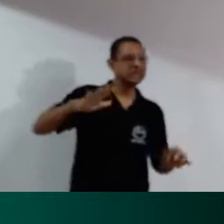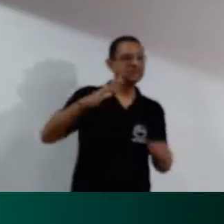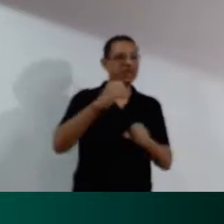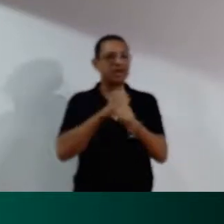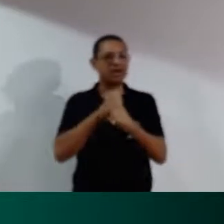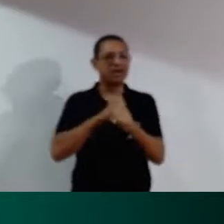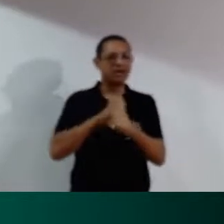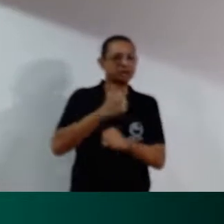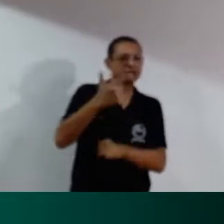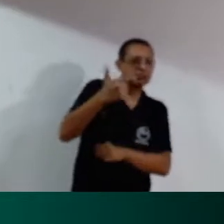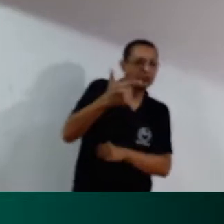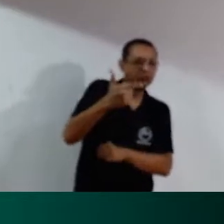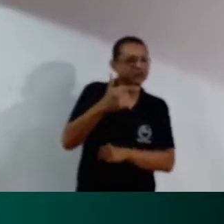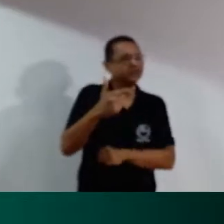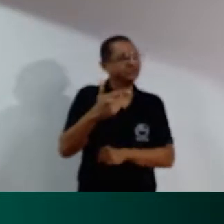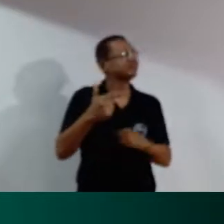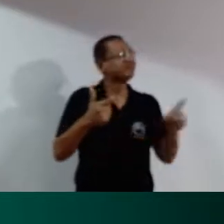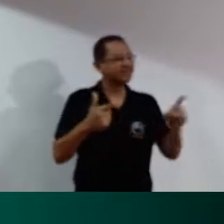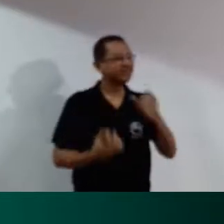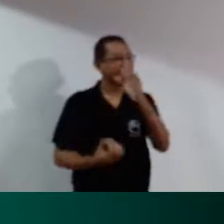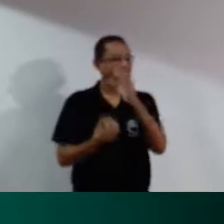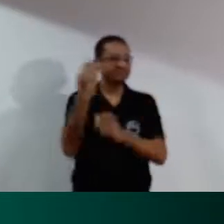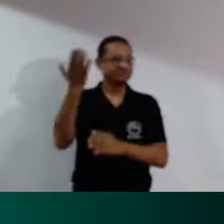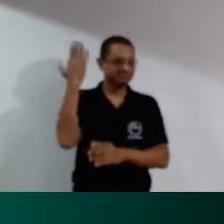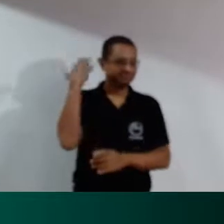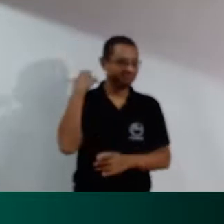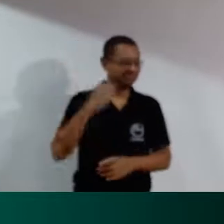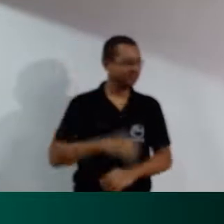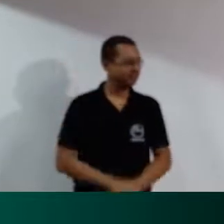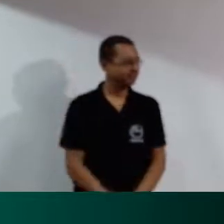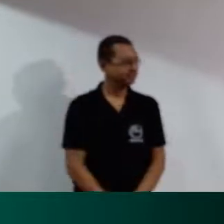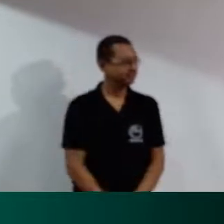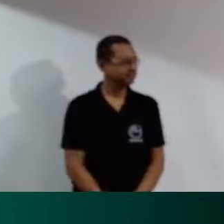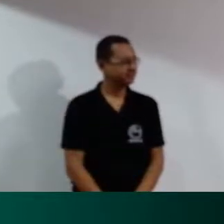12 anos né a operação